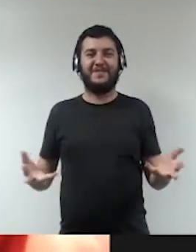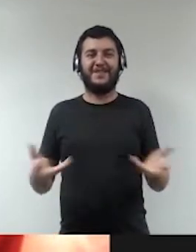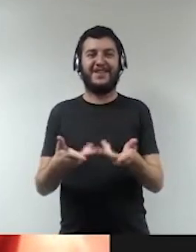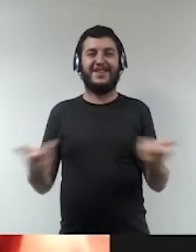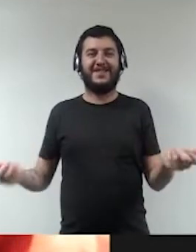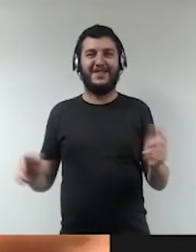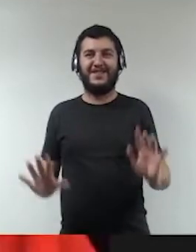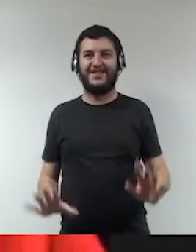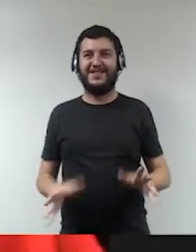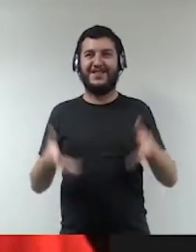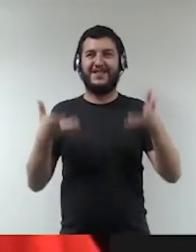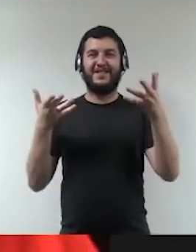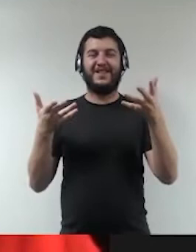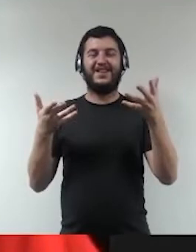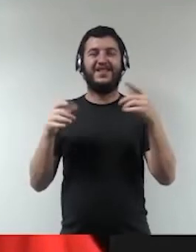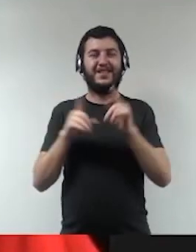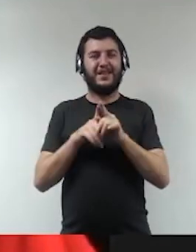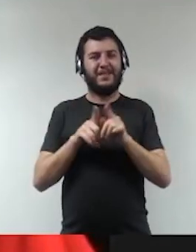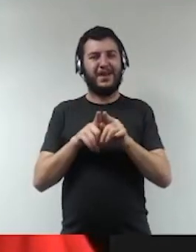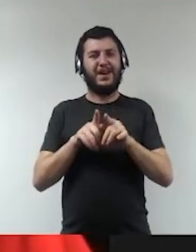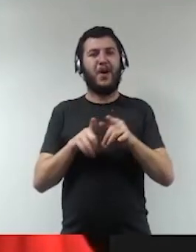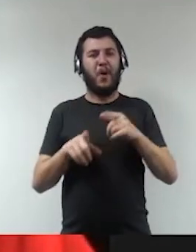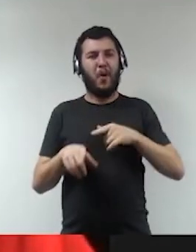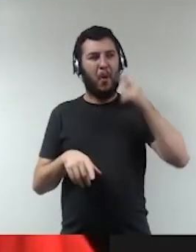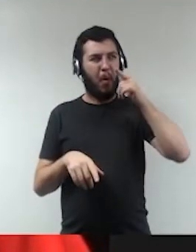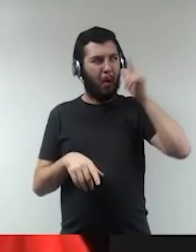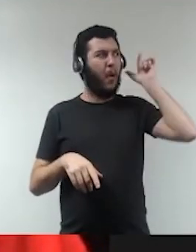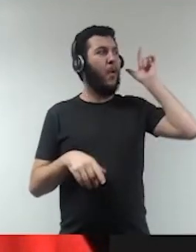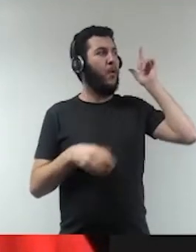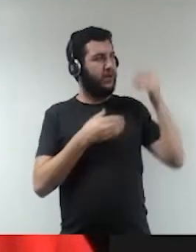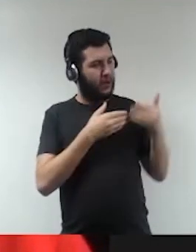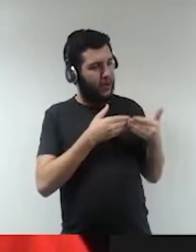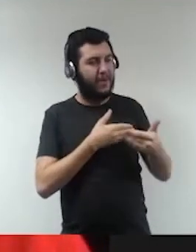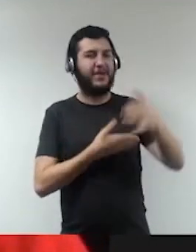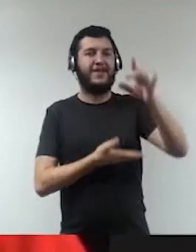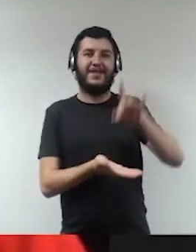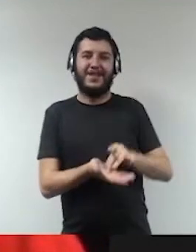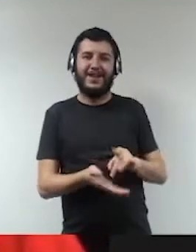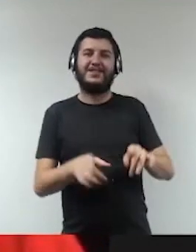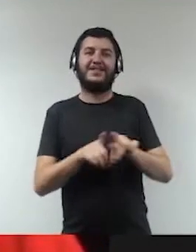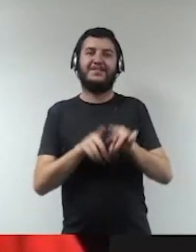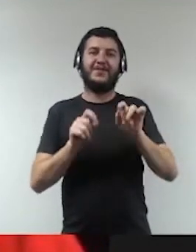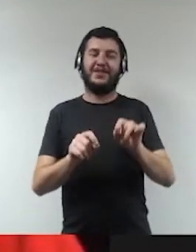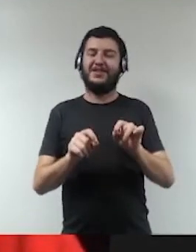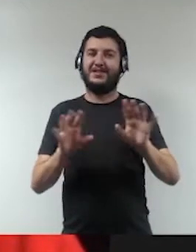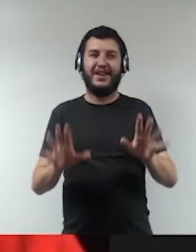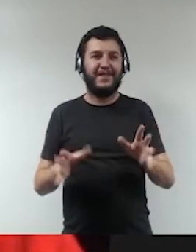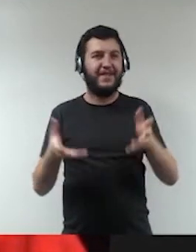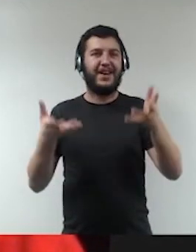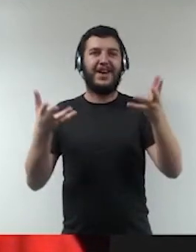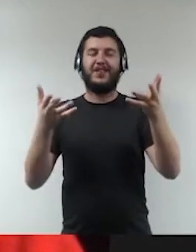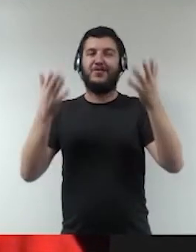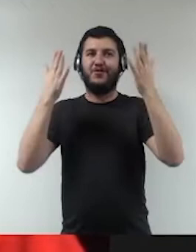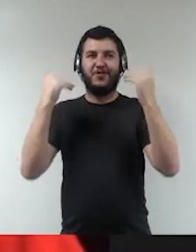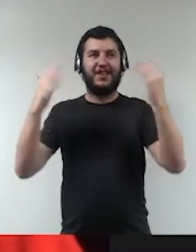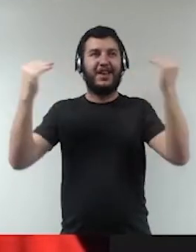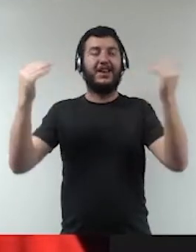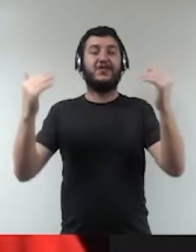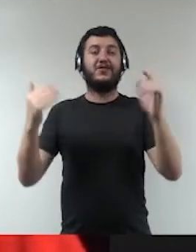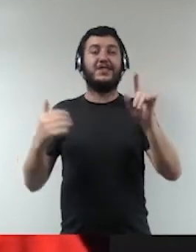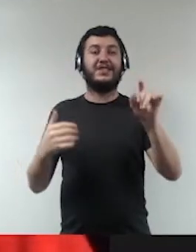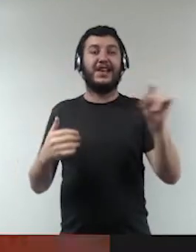está acontecendo, que iniciou-se ontem, um evento virtual de imenso sucesso, que já alcançou um número de mais de 100 mil